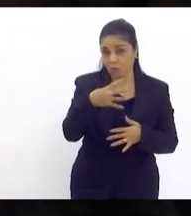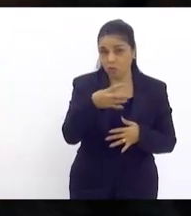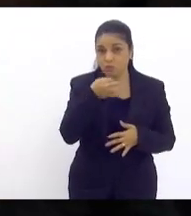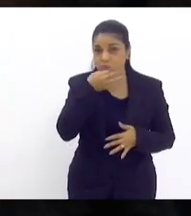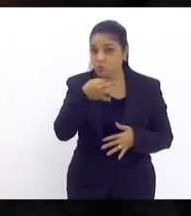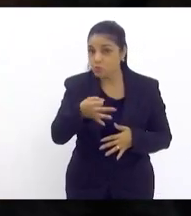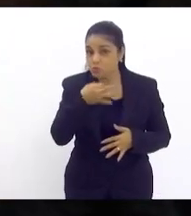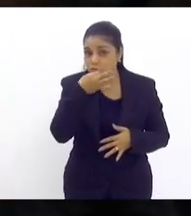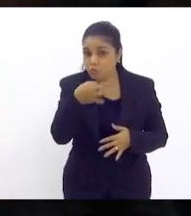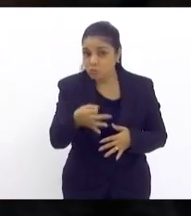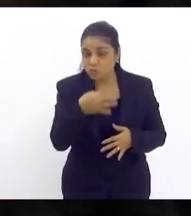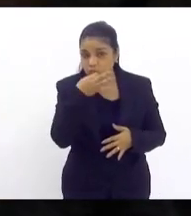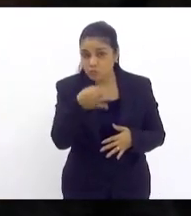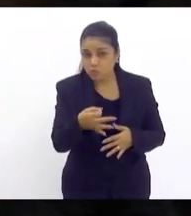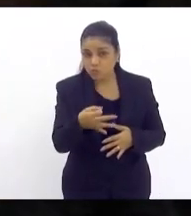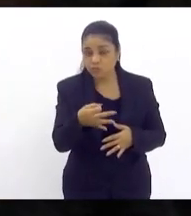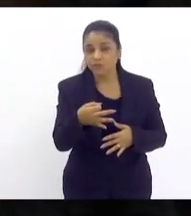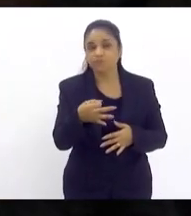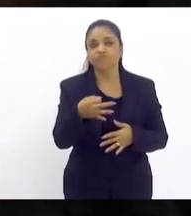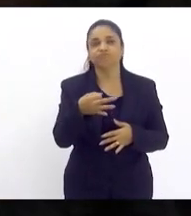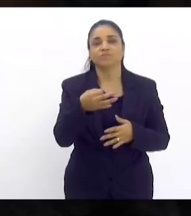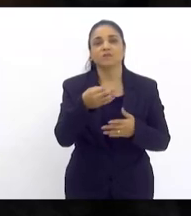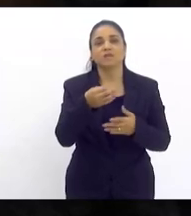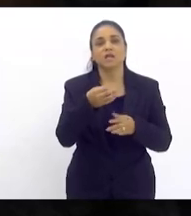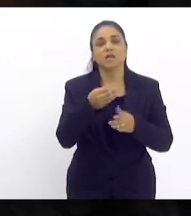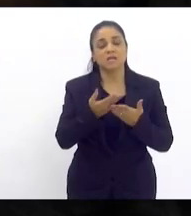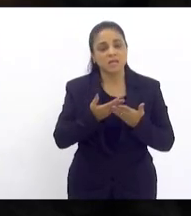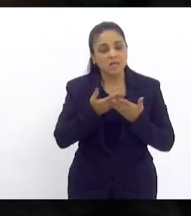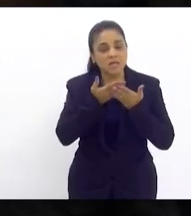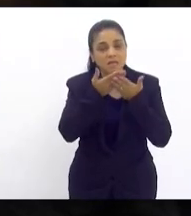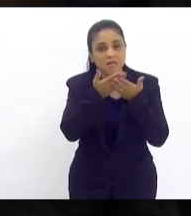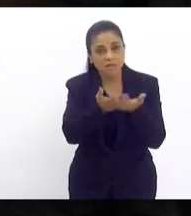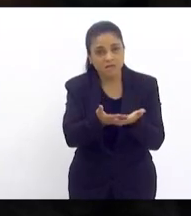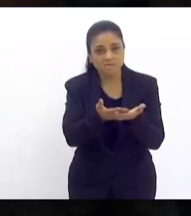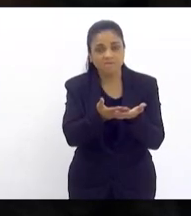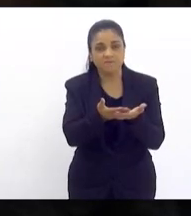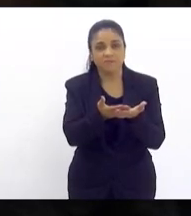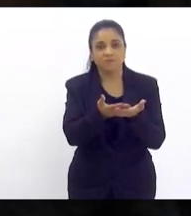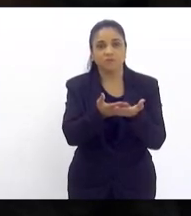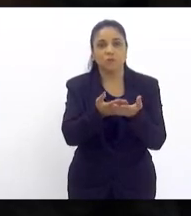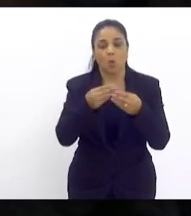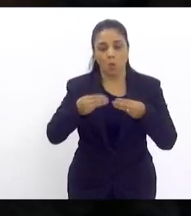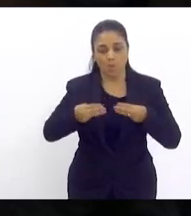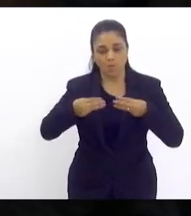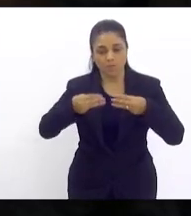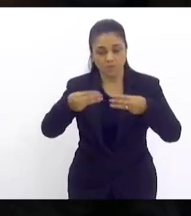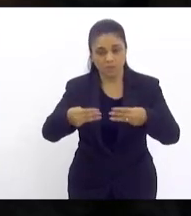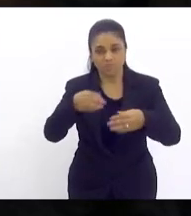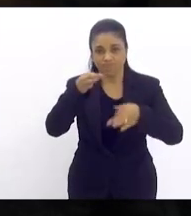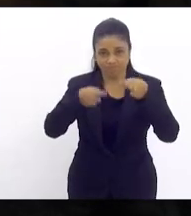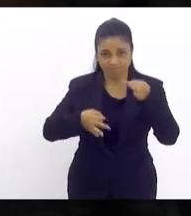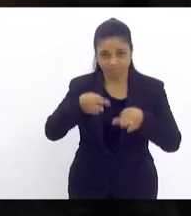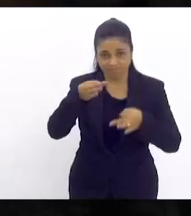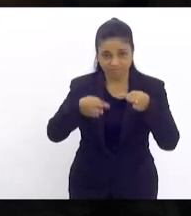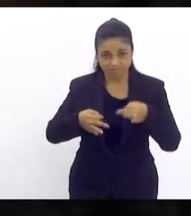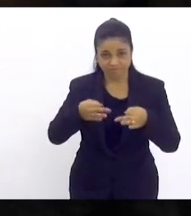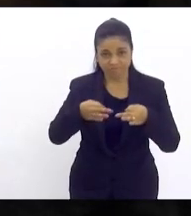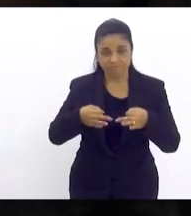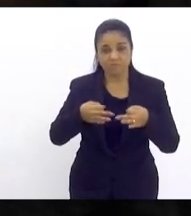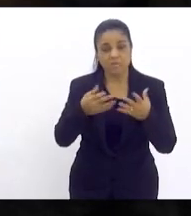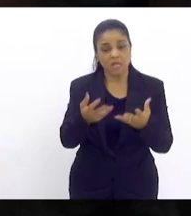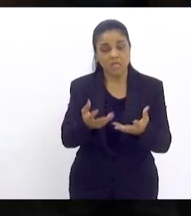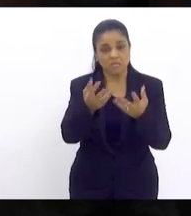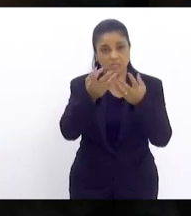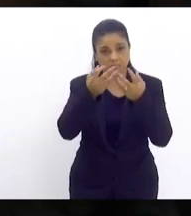naquele momento Nós levamos essa sugestões inclusive ao Ministro da Justiça que recebeu